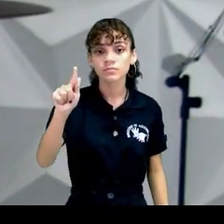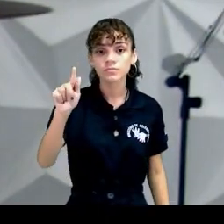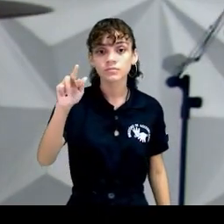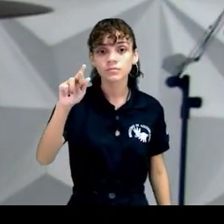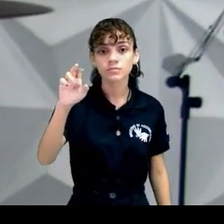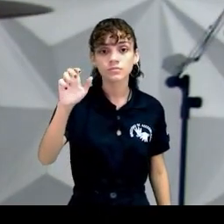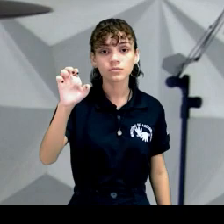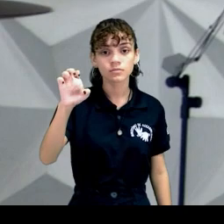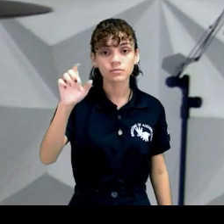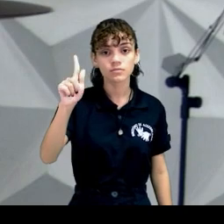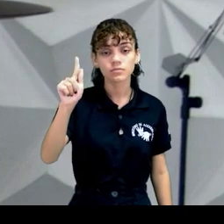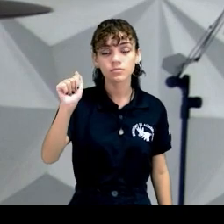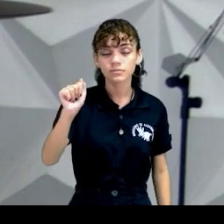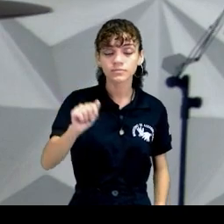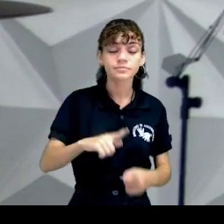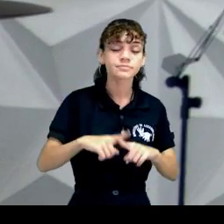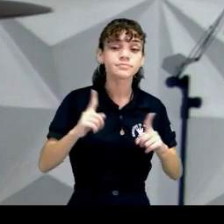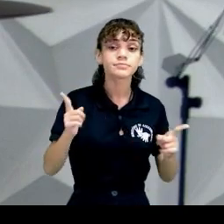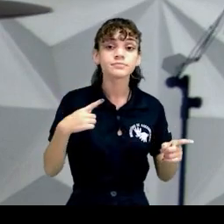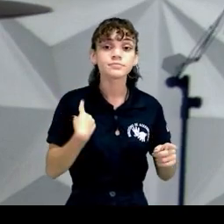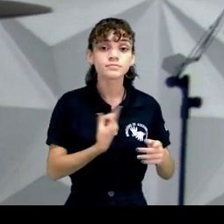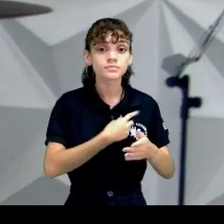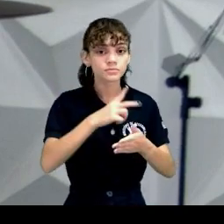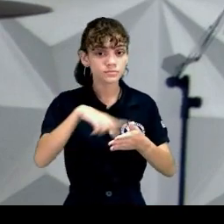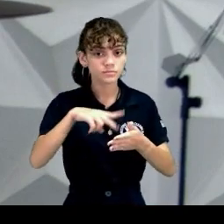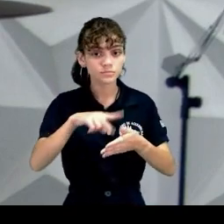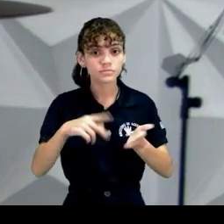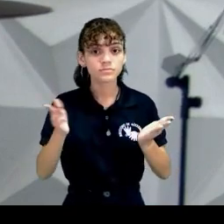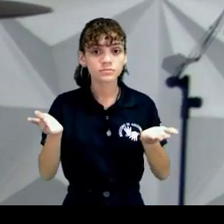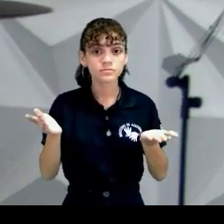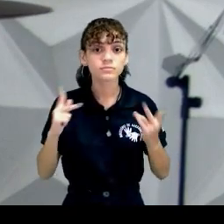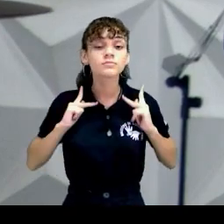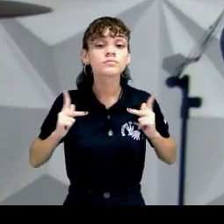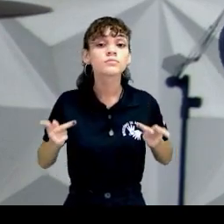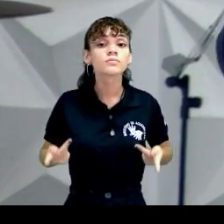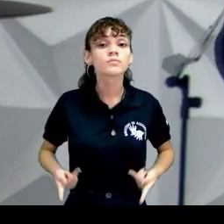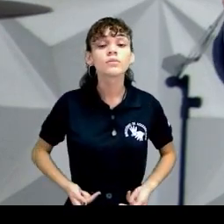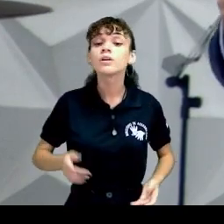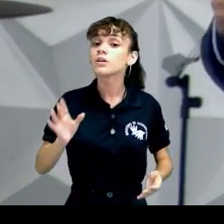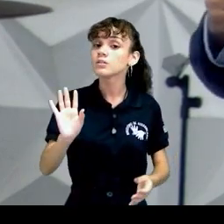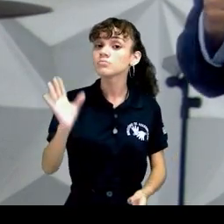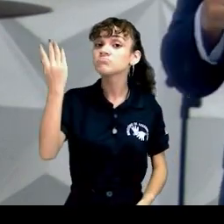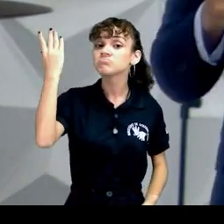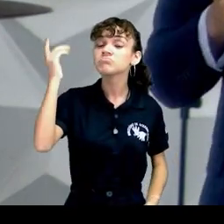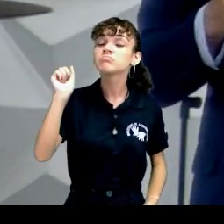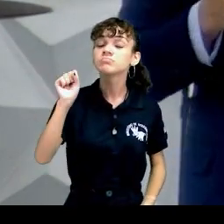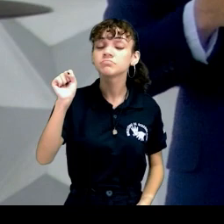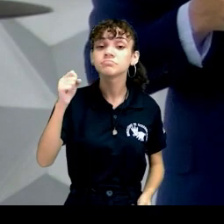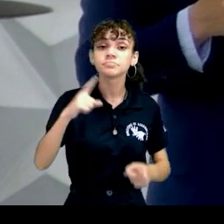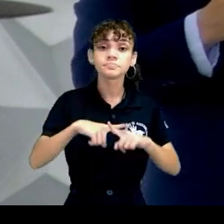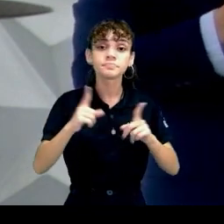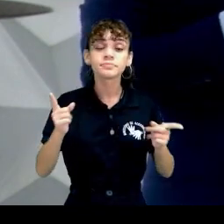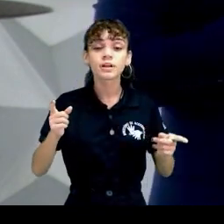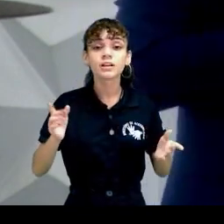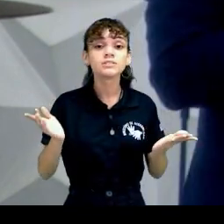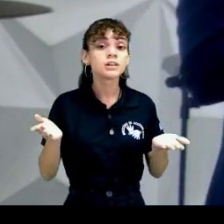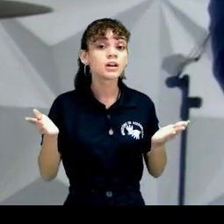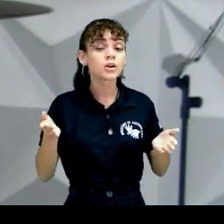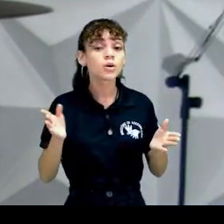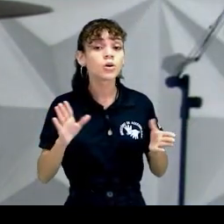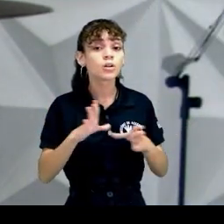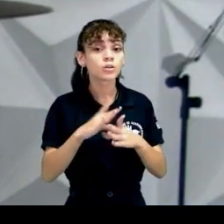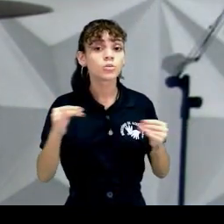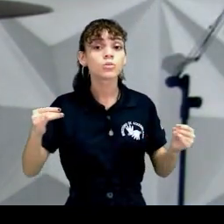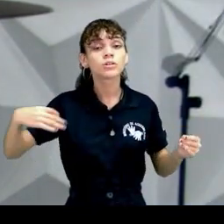a cura, ela é espiritual, é uma salvação da vida. Quando a gente consegue olhar para além da